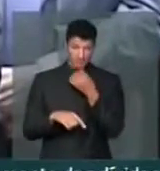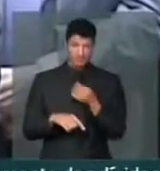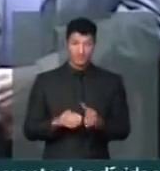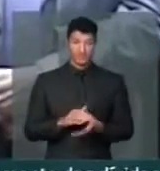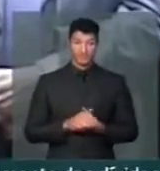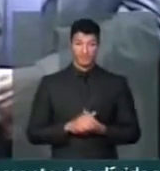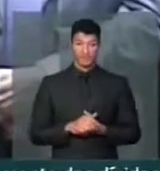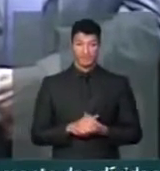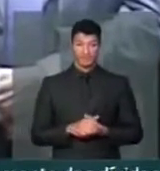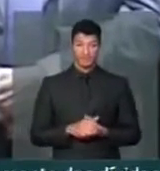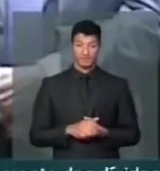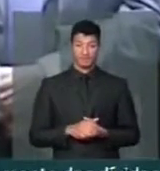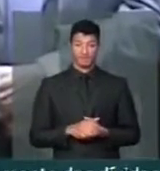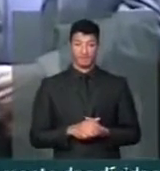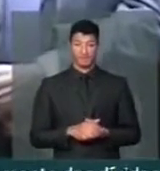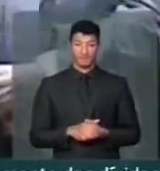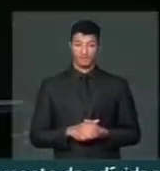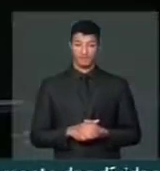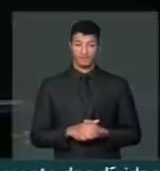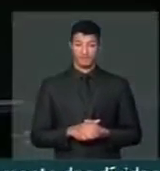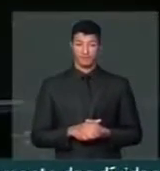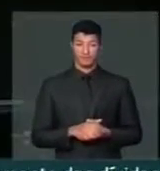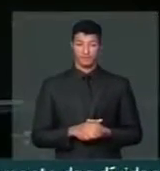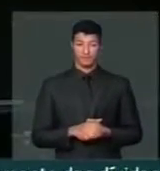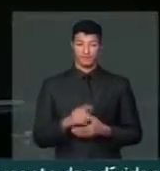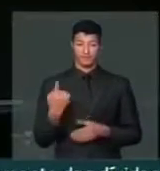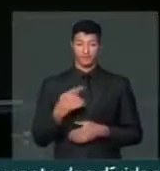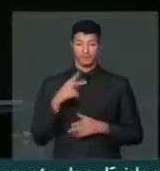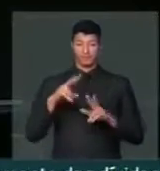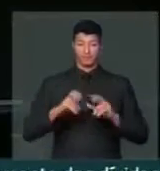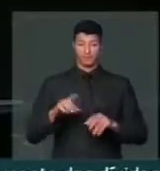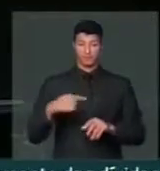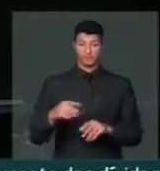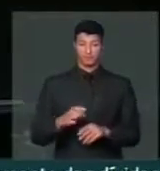concluído, deputado, primeira concluído, etapa, porque depois nós vamos questionar bastante. Minoria.